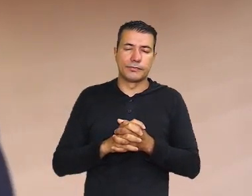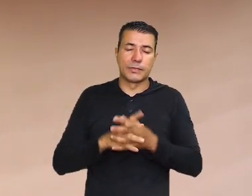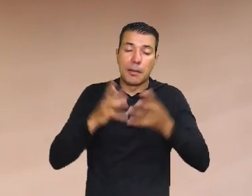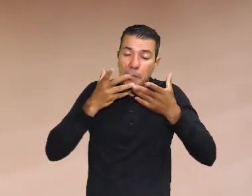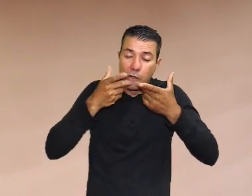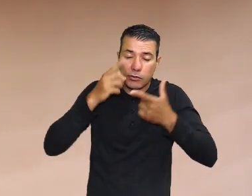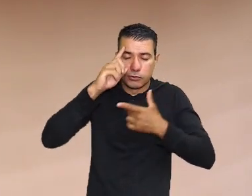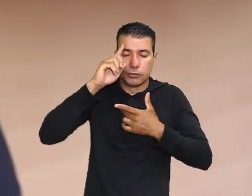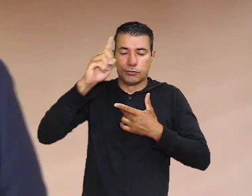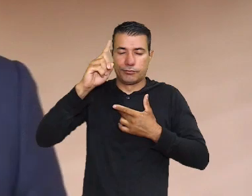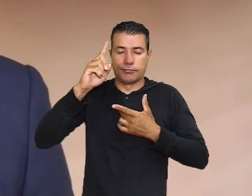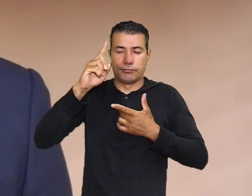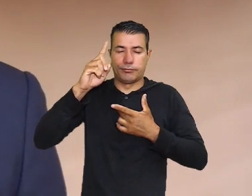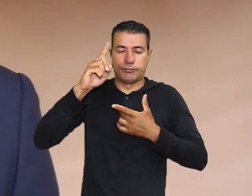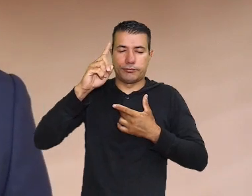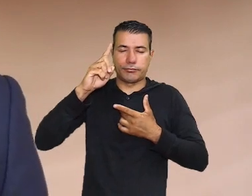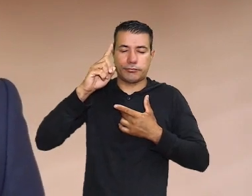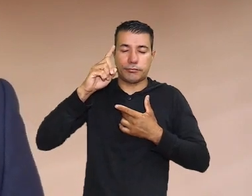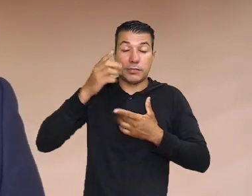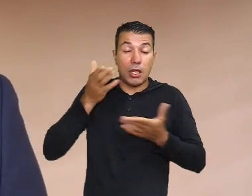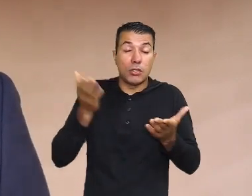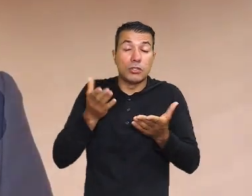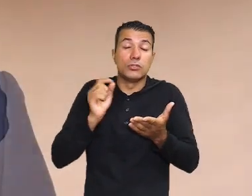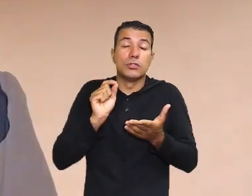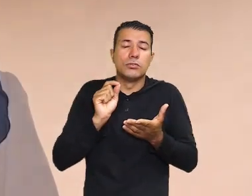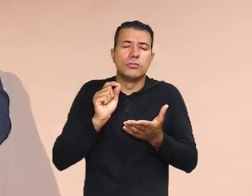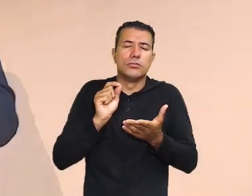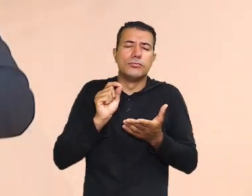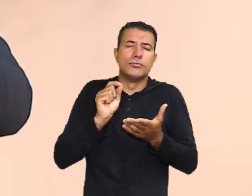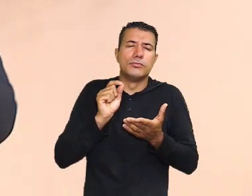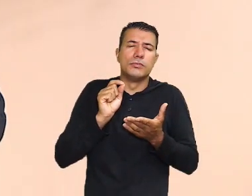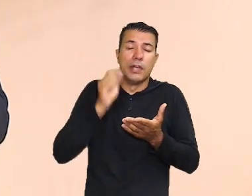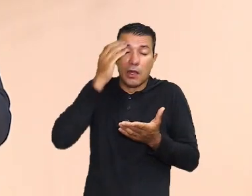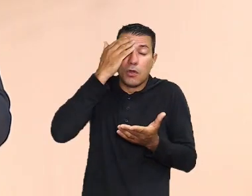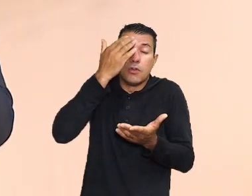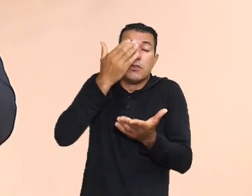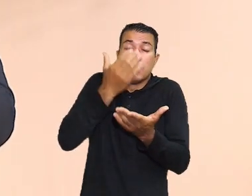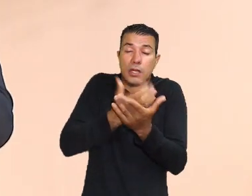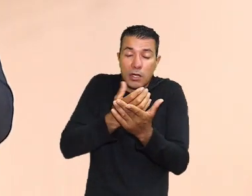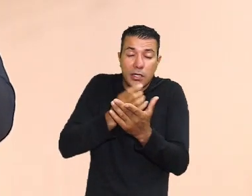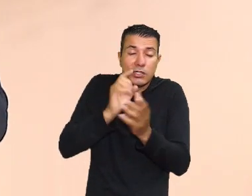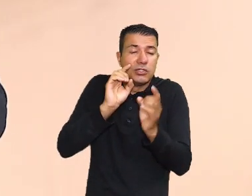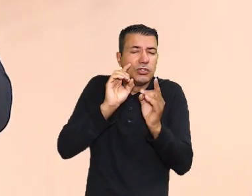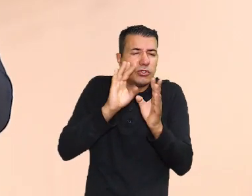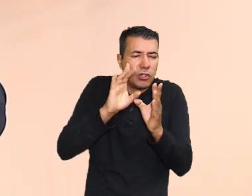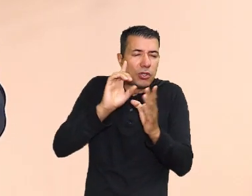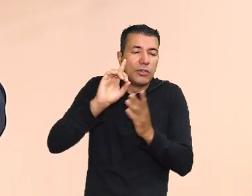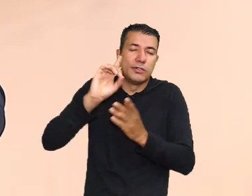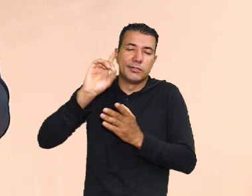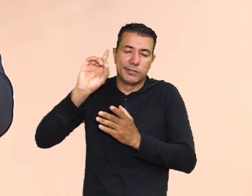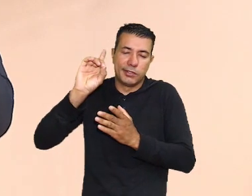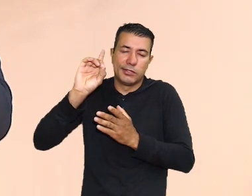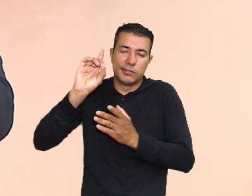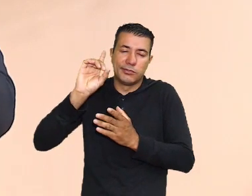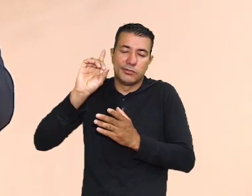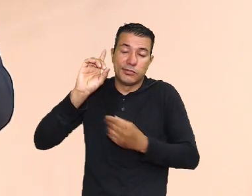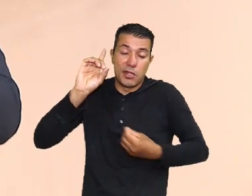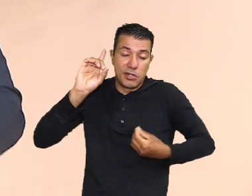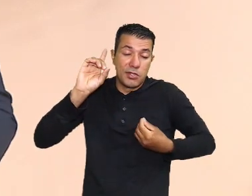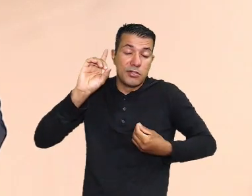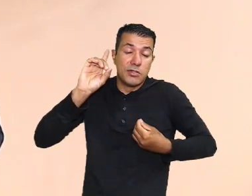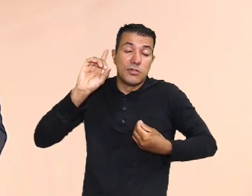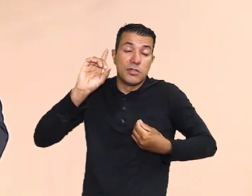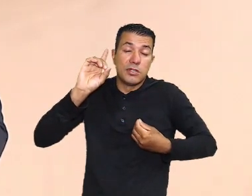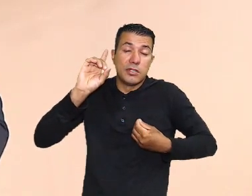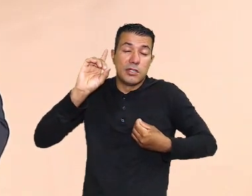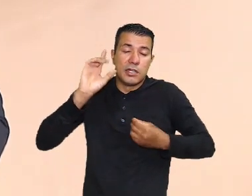Deus e Pai, aqui nós estamos confiantes de que só em Ti existe o verdadeiro